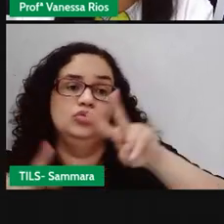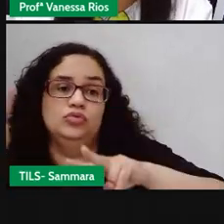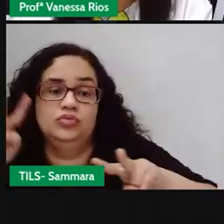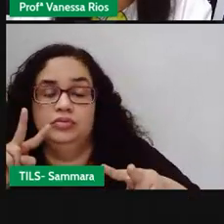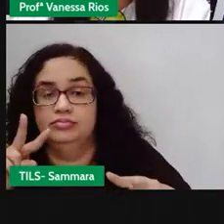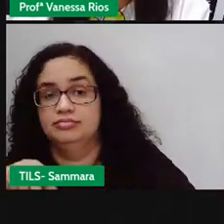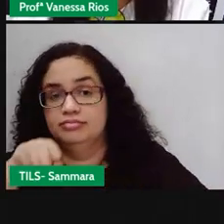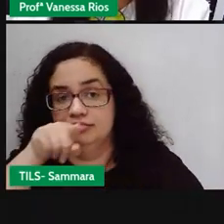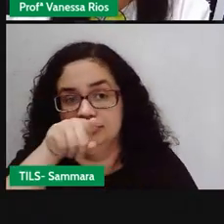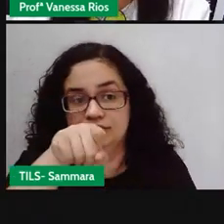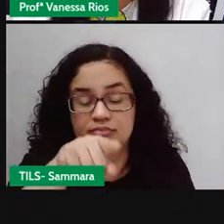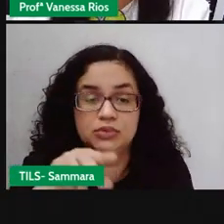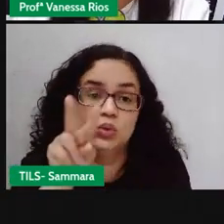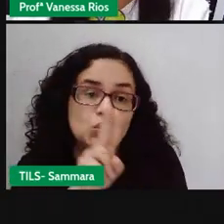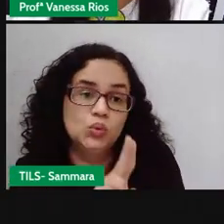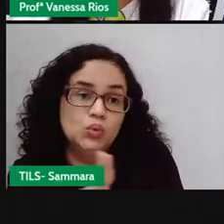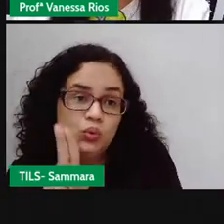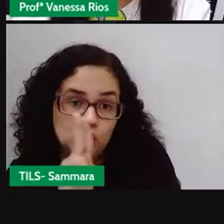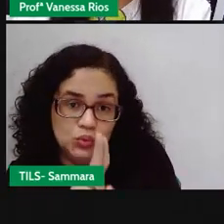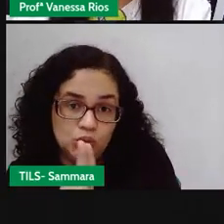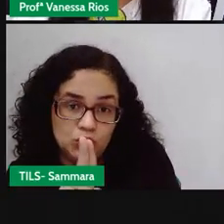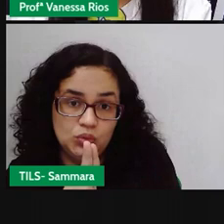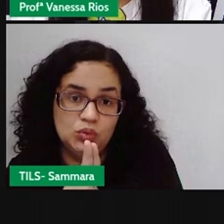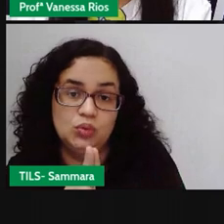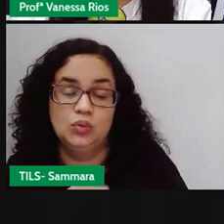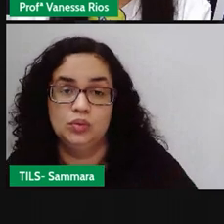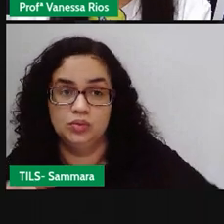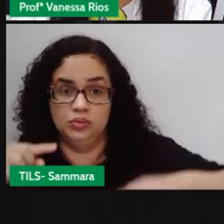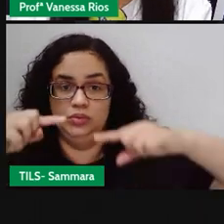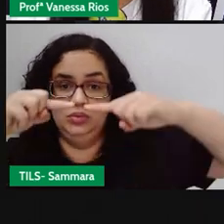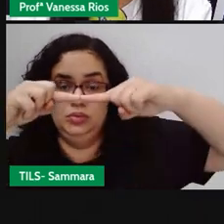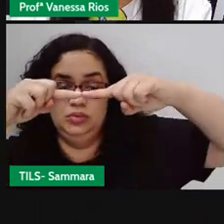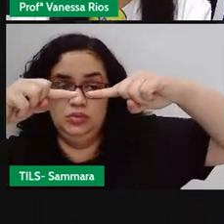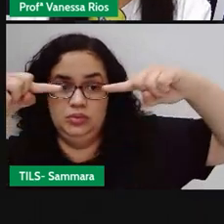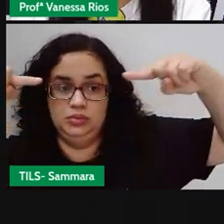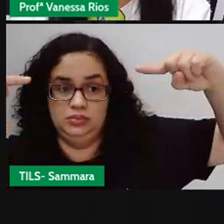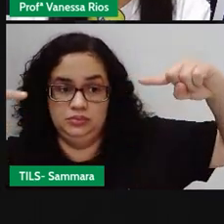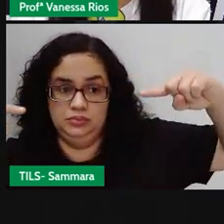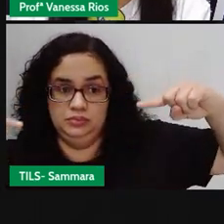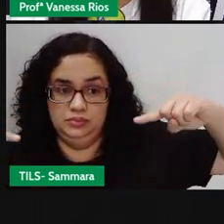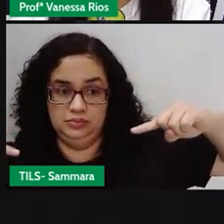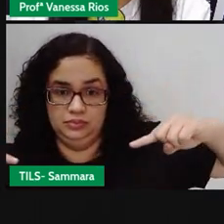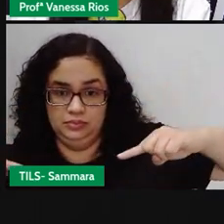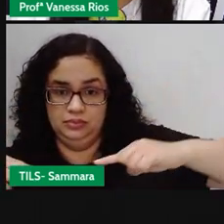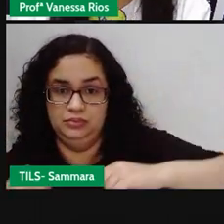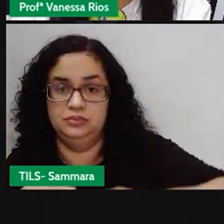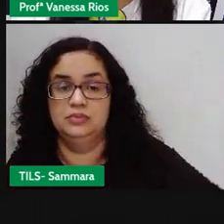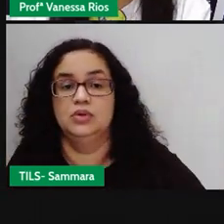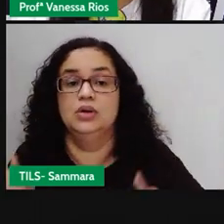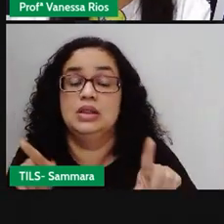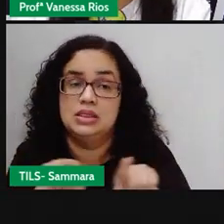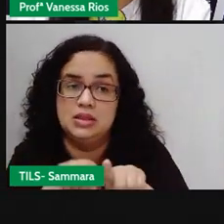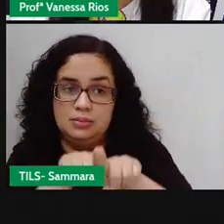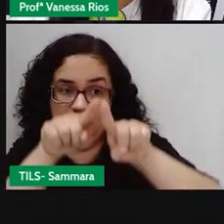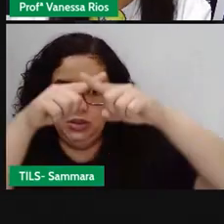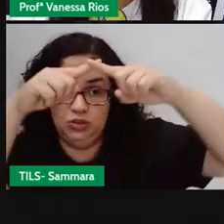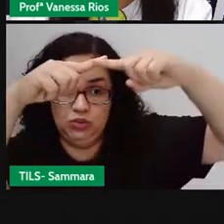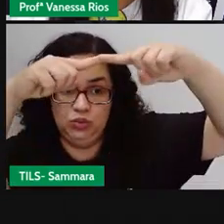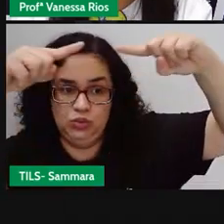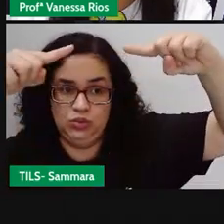aí o bloco utilizado para a construção? A Pró consegue ver aí o retângulo, consegue ver também,